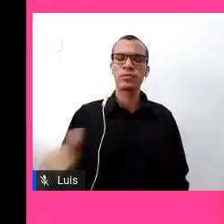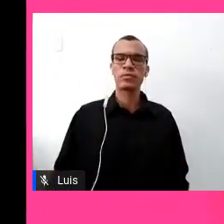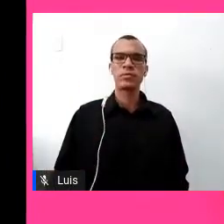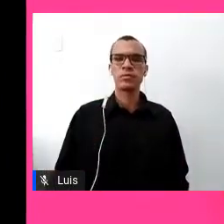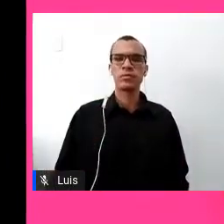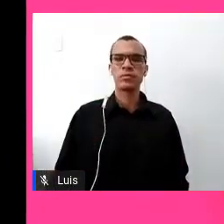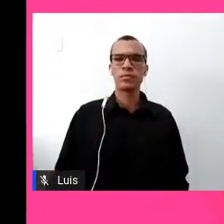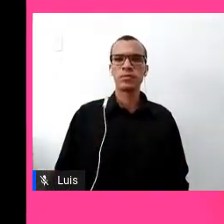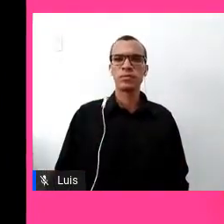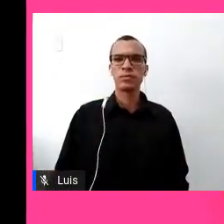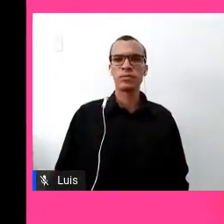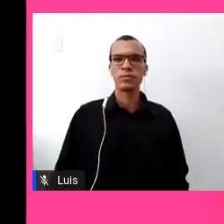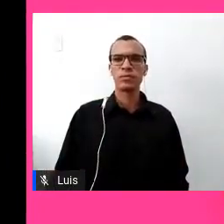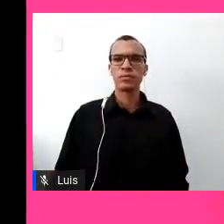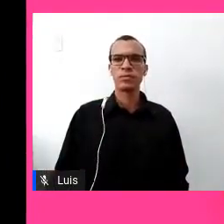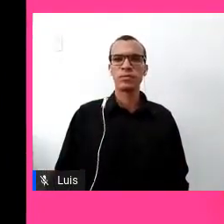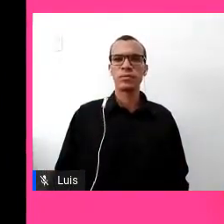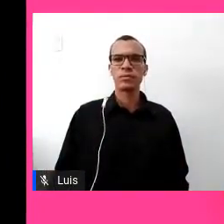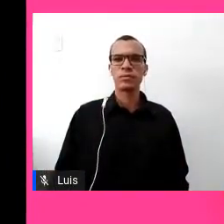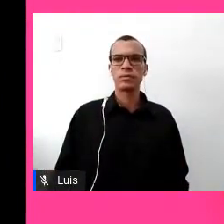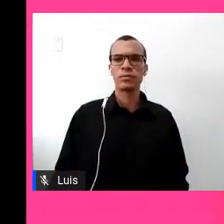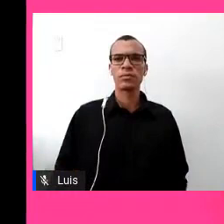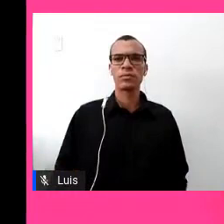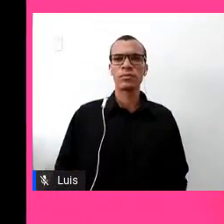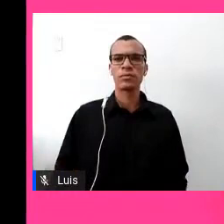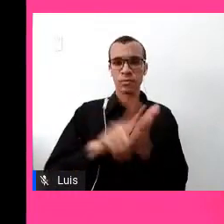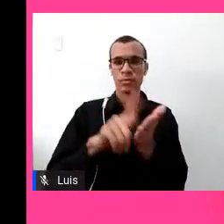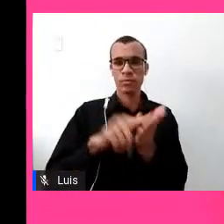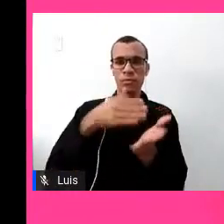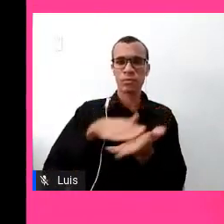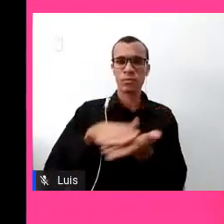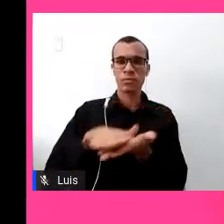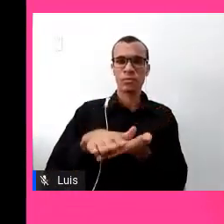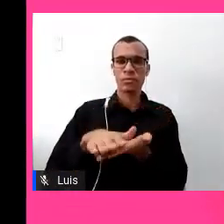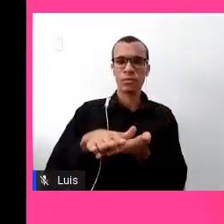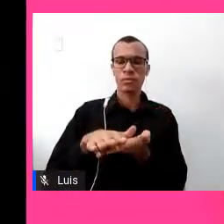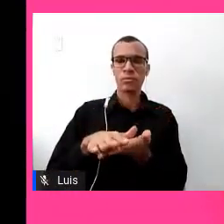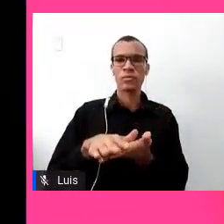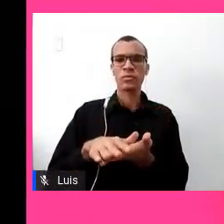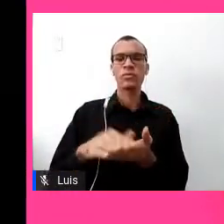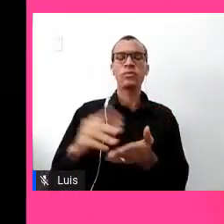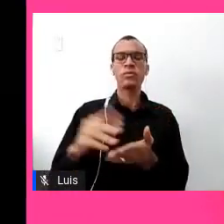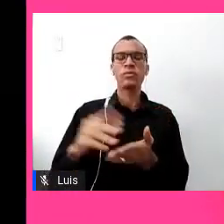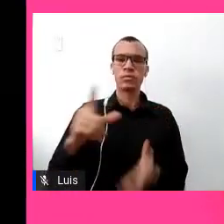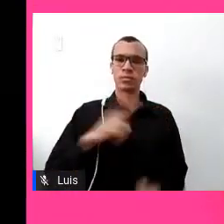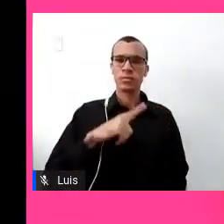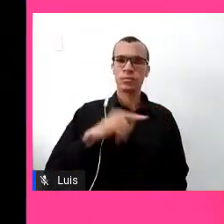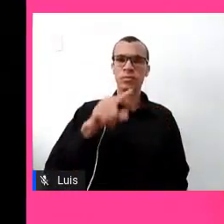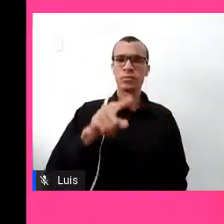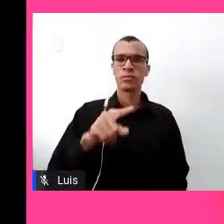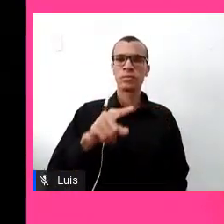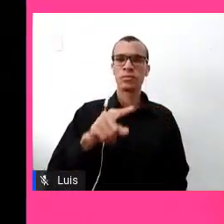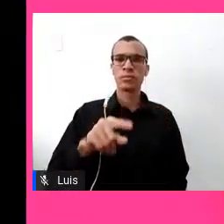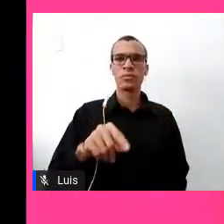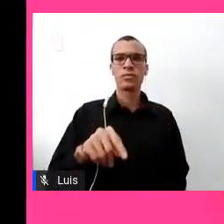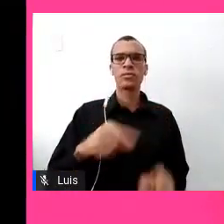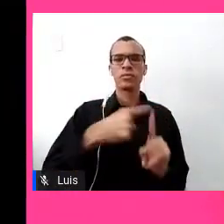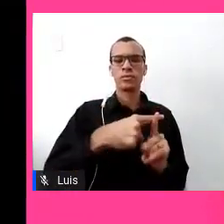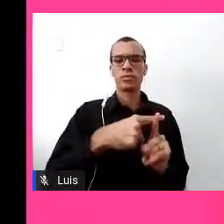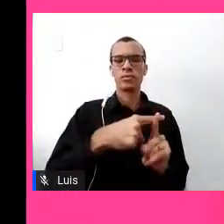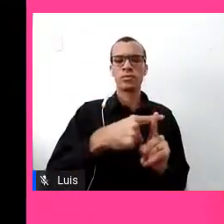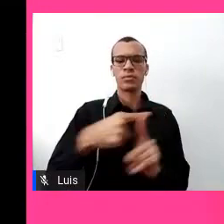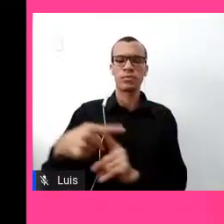no caso, o próprio papel impresso, então eu tenho aqui essas cruzes que